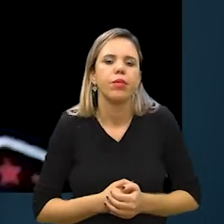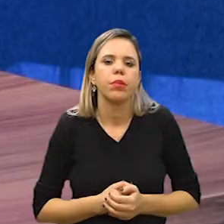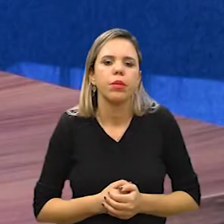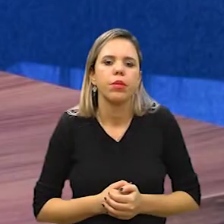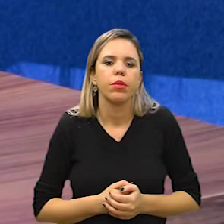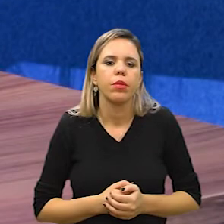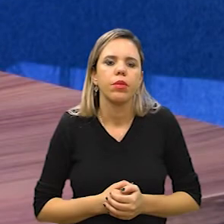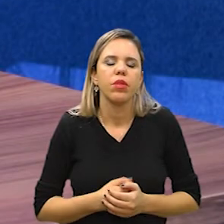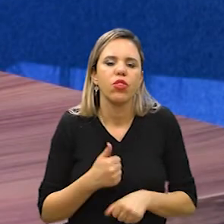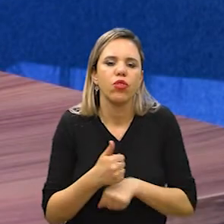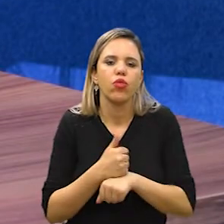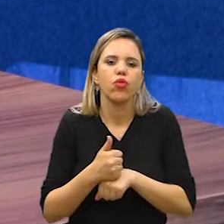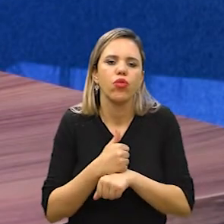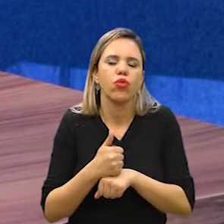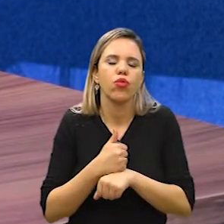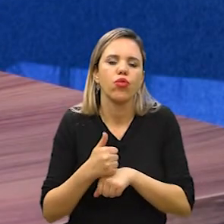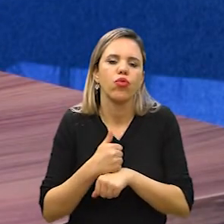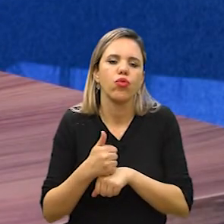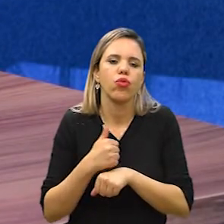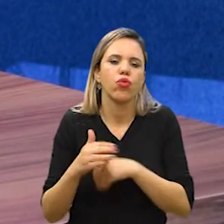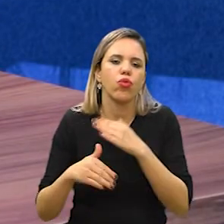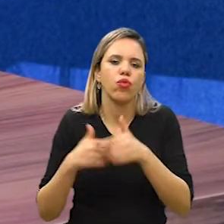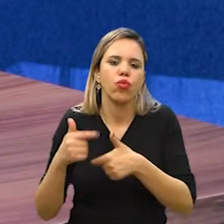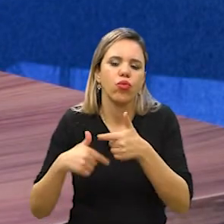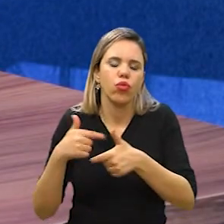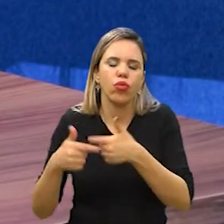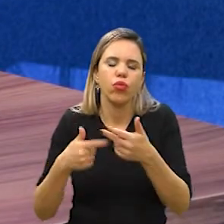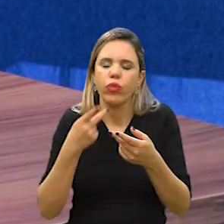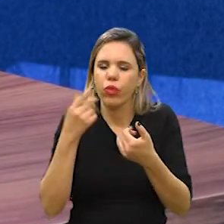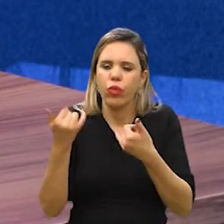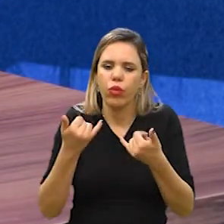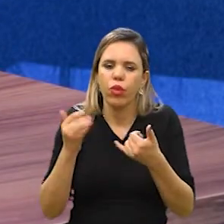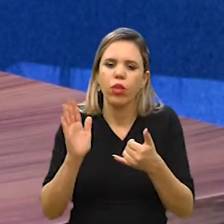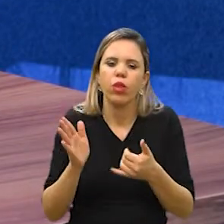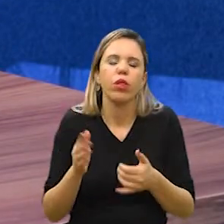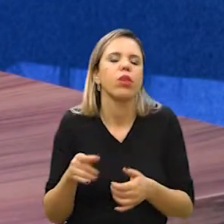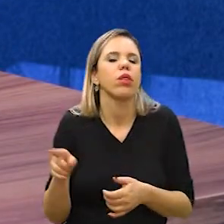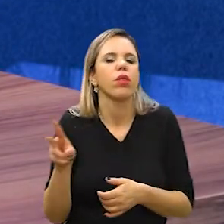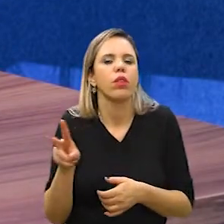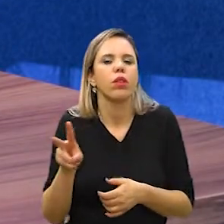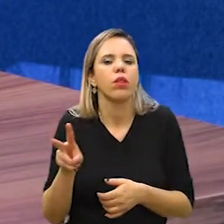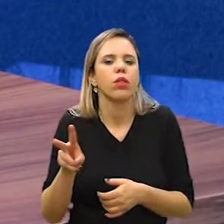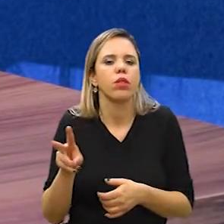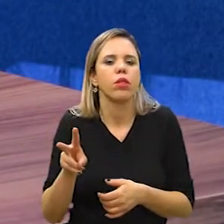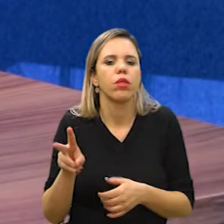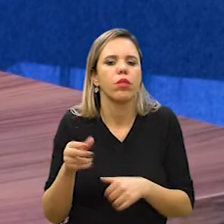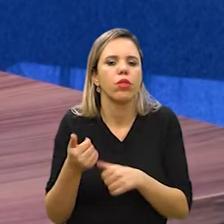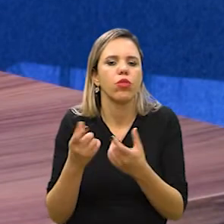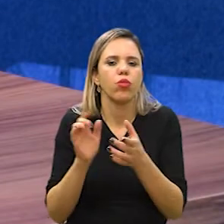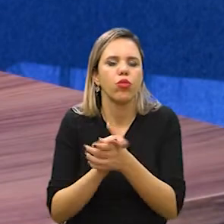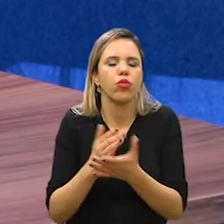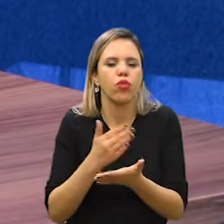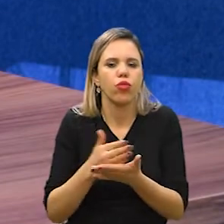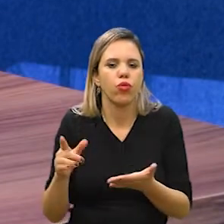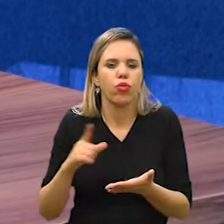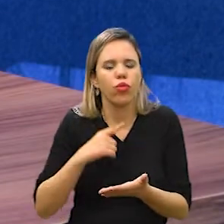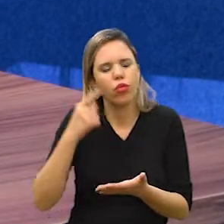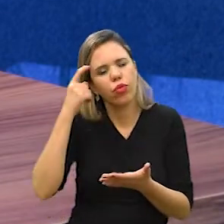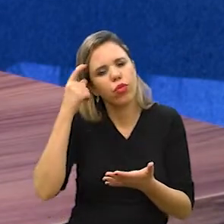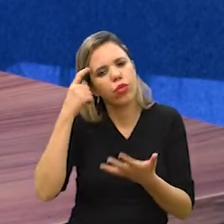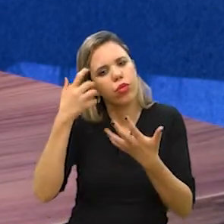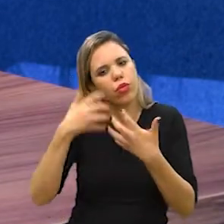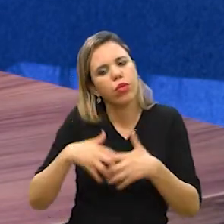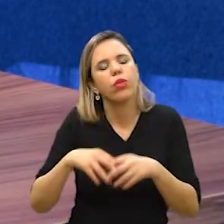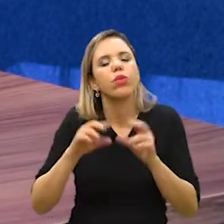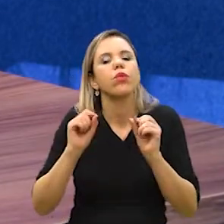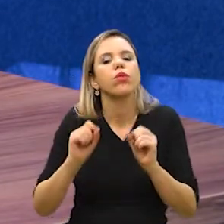porte. Márcio, de toda a sua carreira profissional, tudo aquilo que você até mencionou, que você e sua esposa tinham